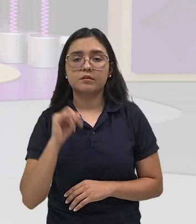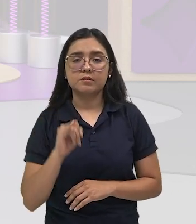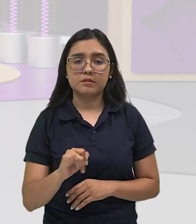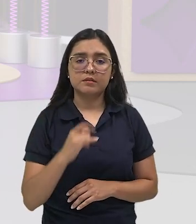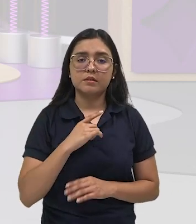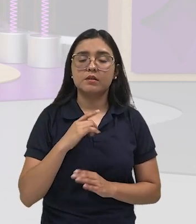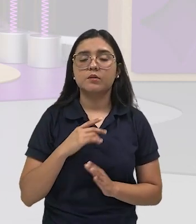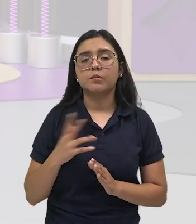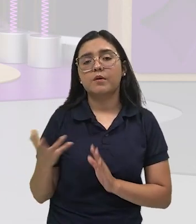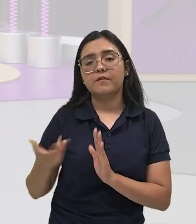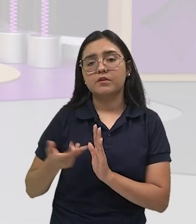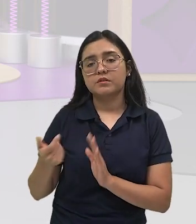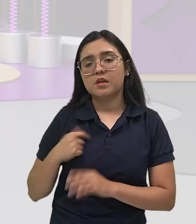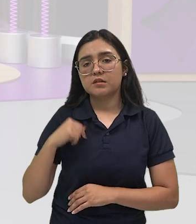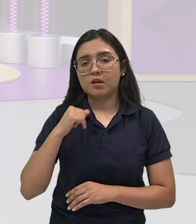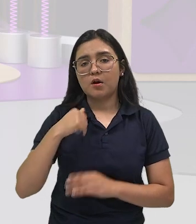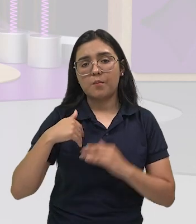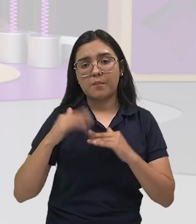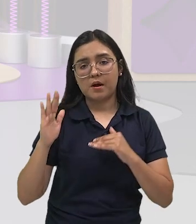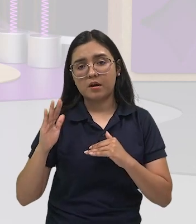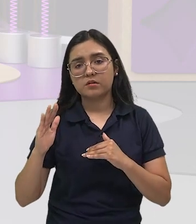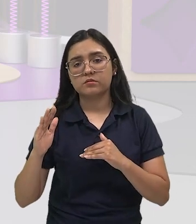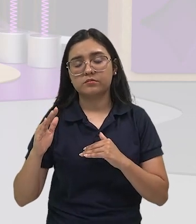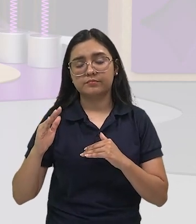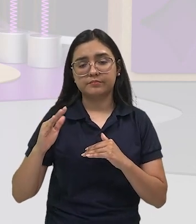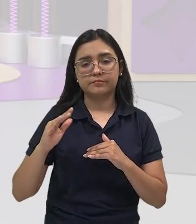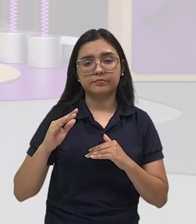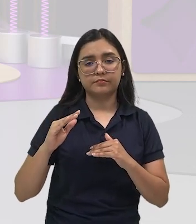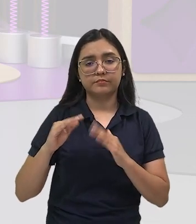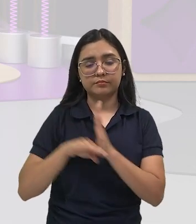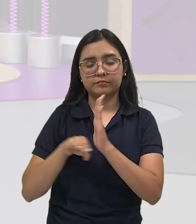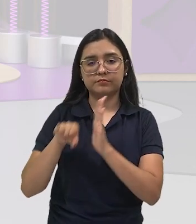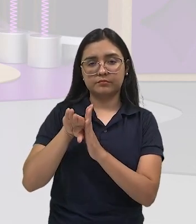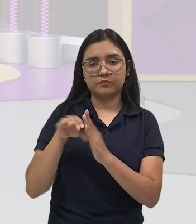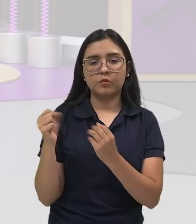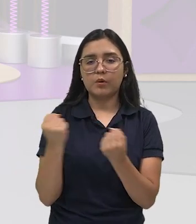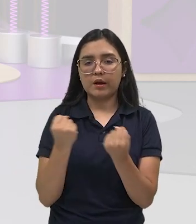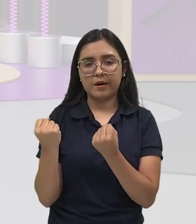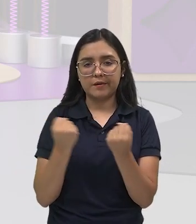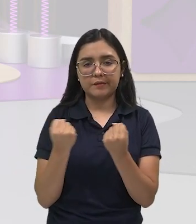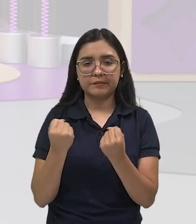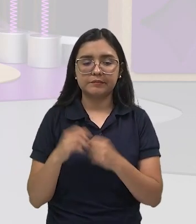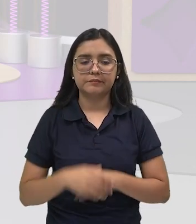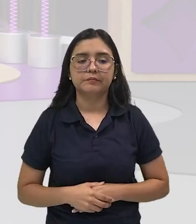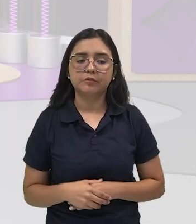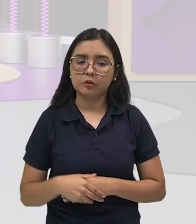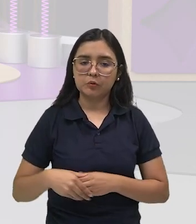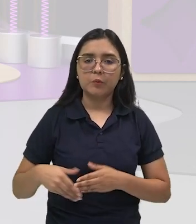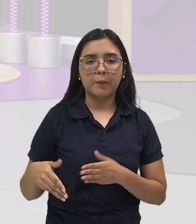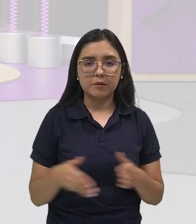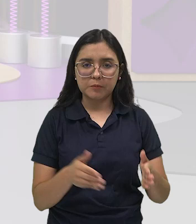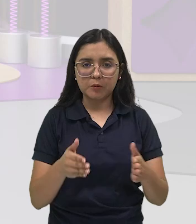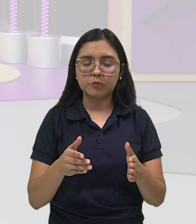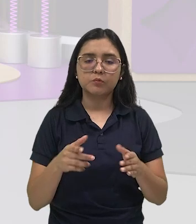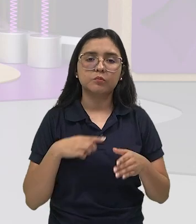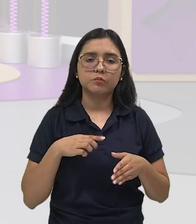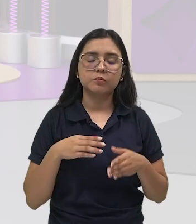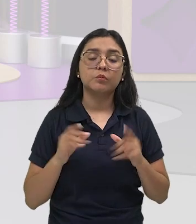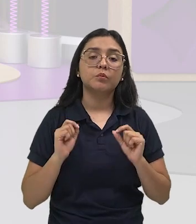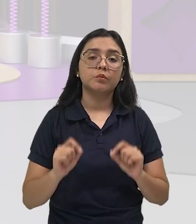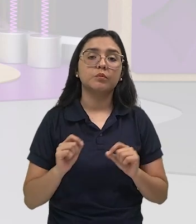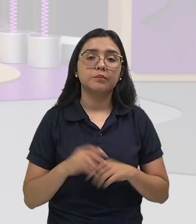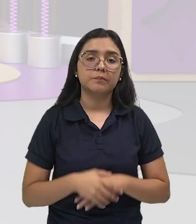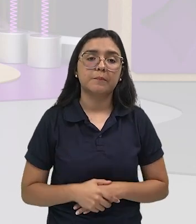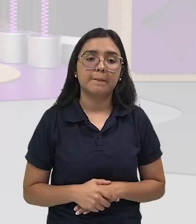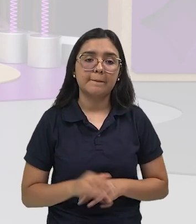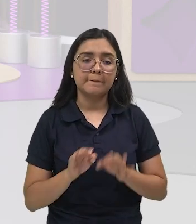se eu aumentar essa velocidade? Se eu aumento a velocidade no mesmo percurso, ora, o tempo gasto